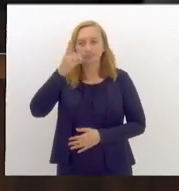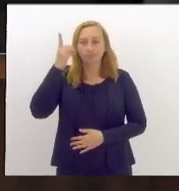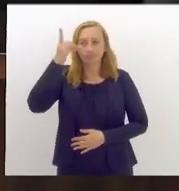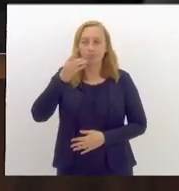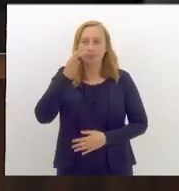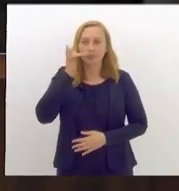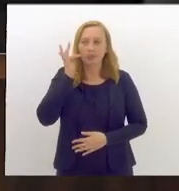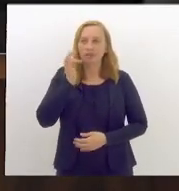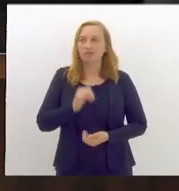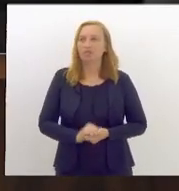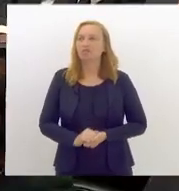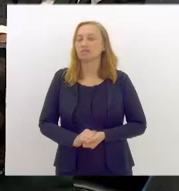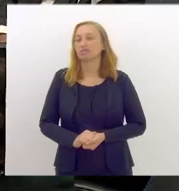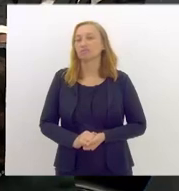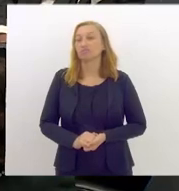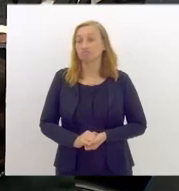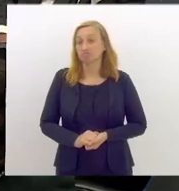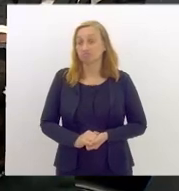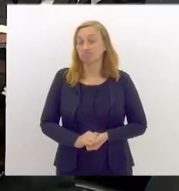Flávio Serafim